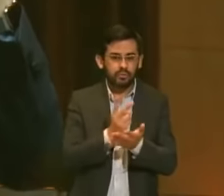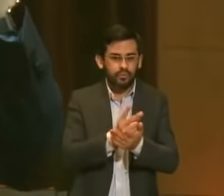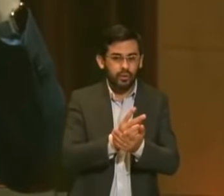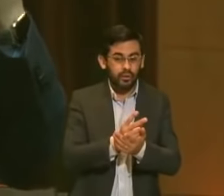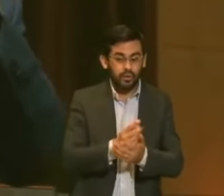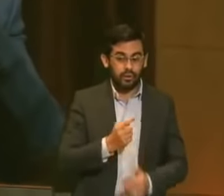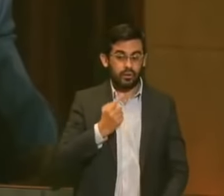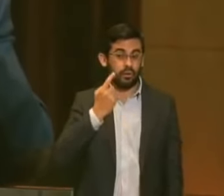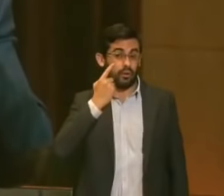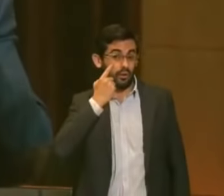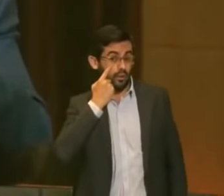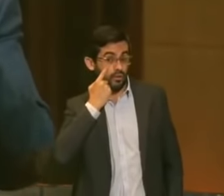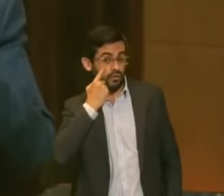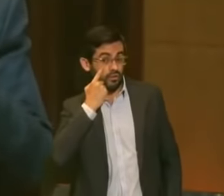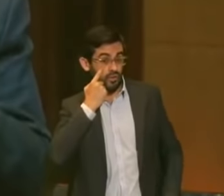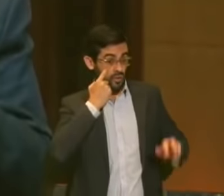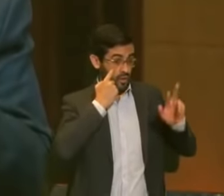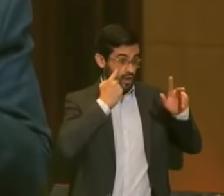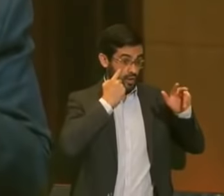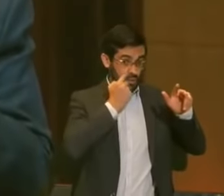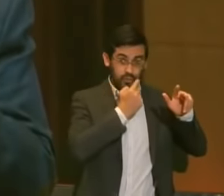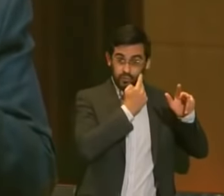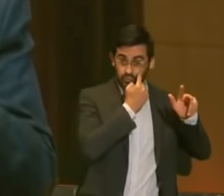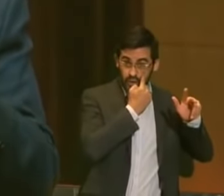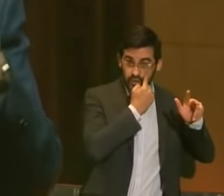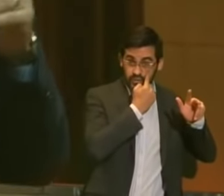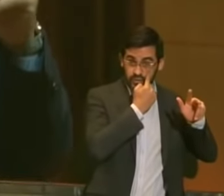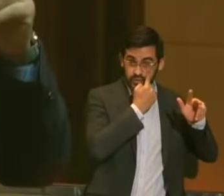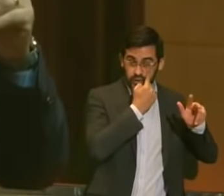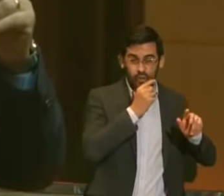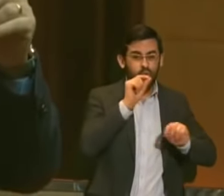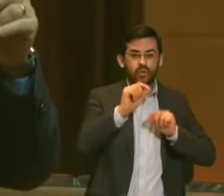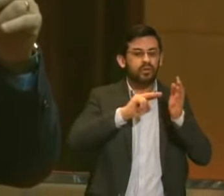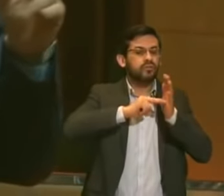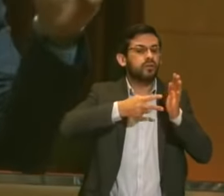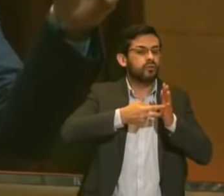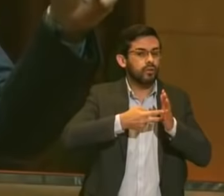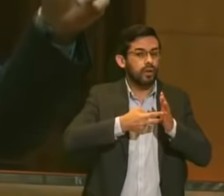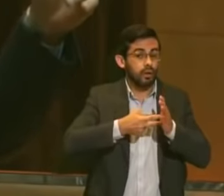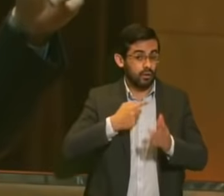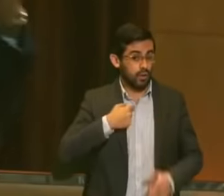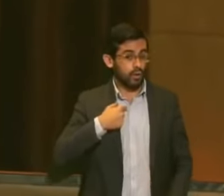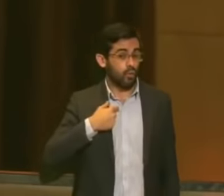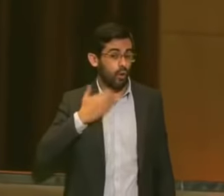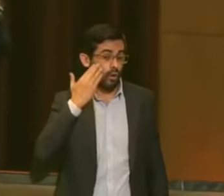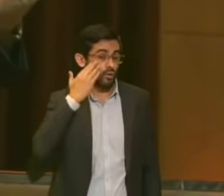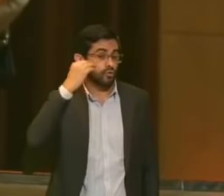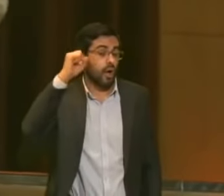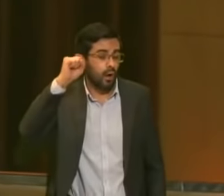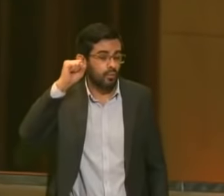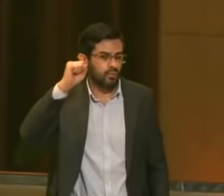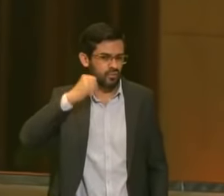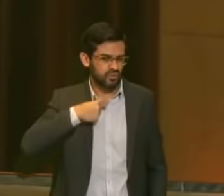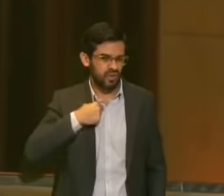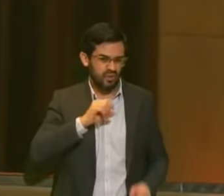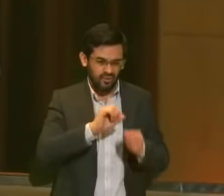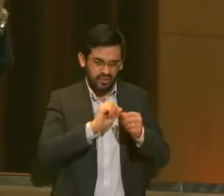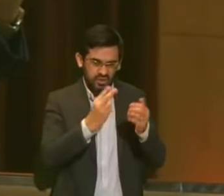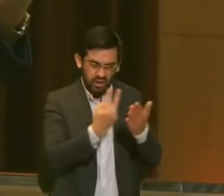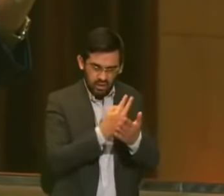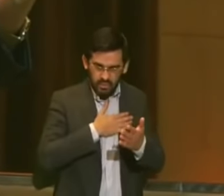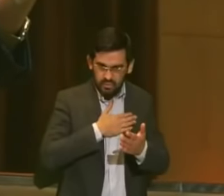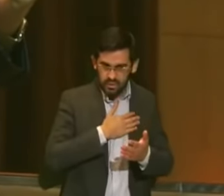olho aqui é irmão desse. O que a gente está dizendo? Está vendo? Eu sou esperto. Você vai me enganar.